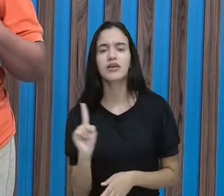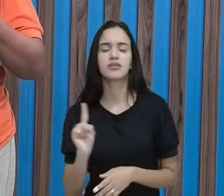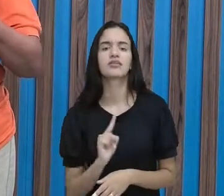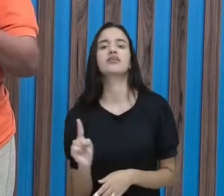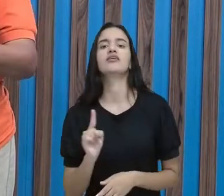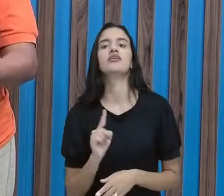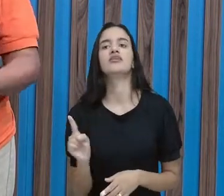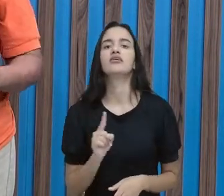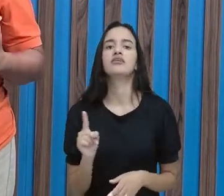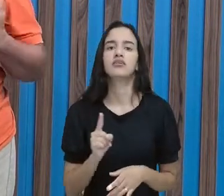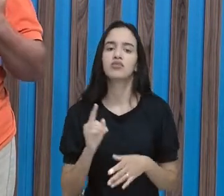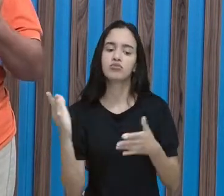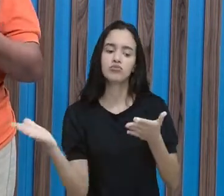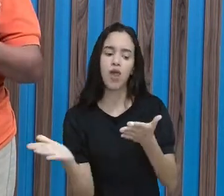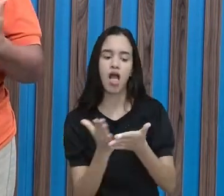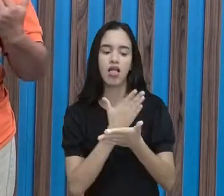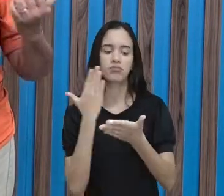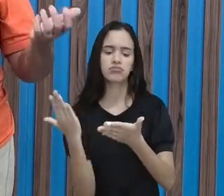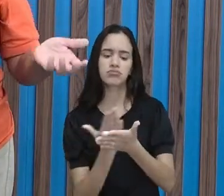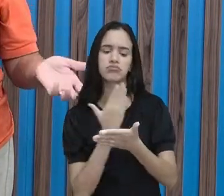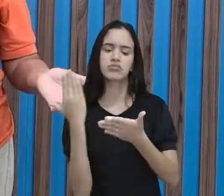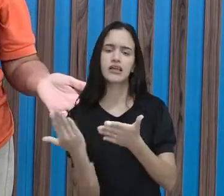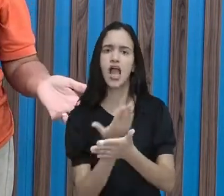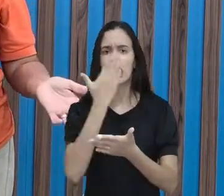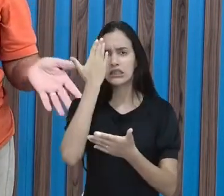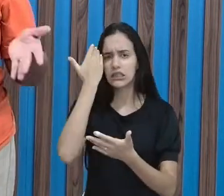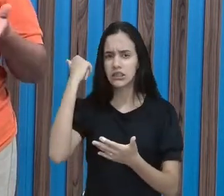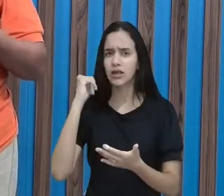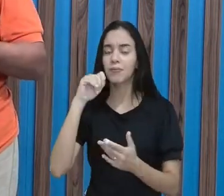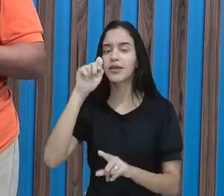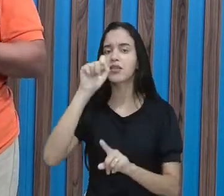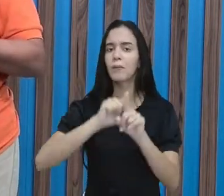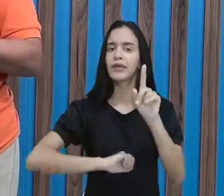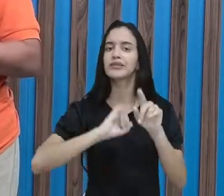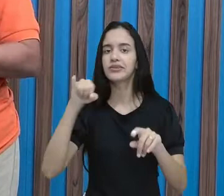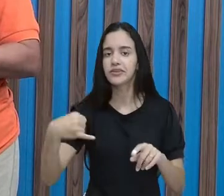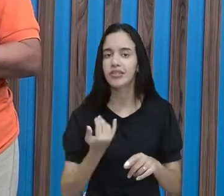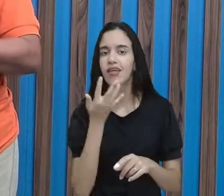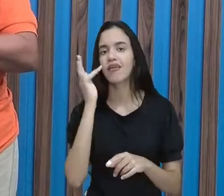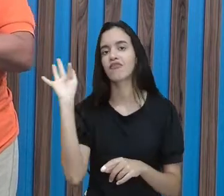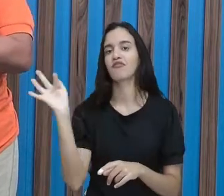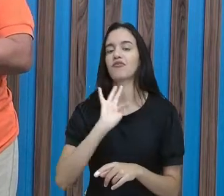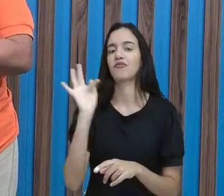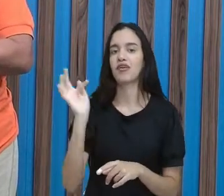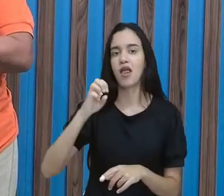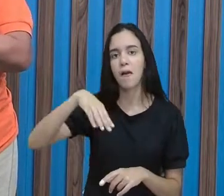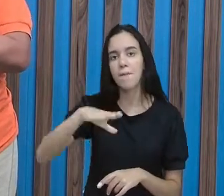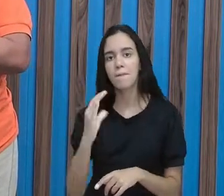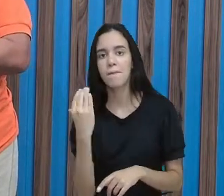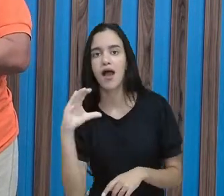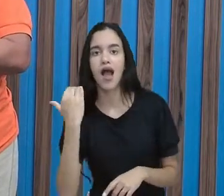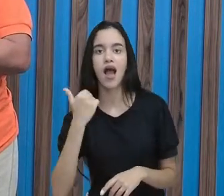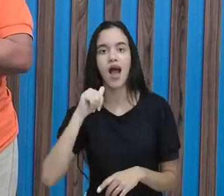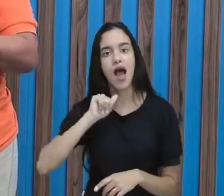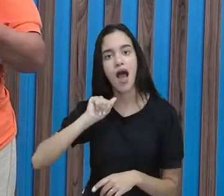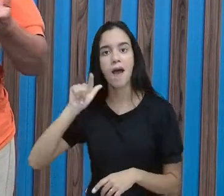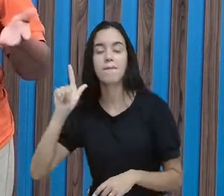virar as páginas do calendário e saber que estamos no mês de janeiro, fevereiro, março,